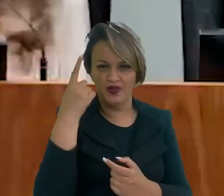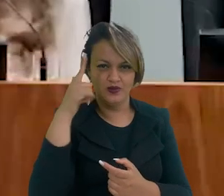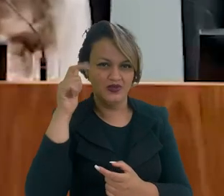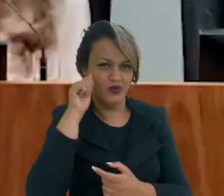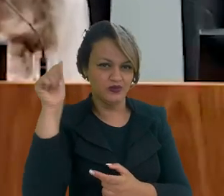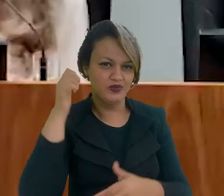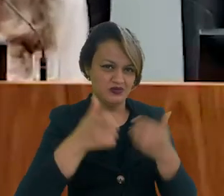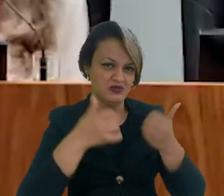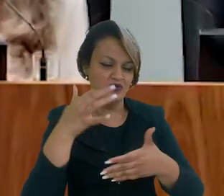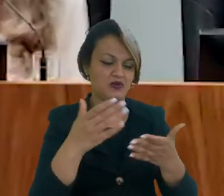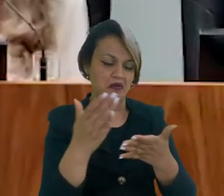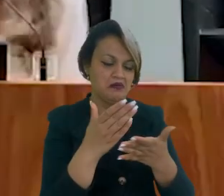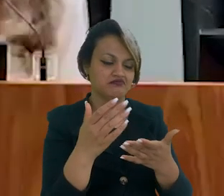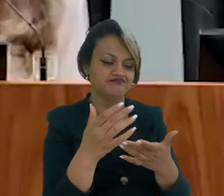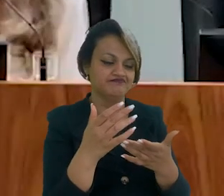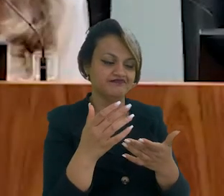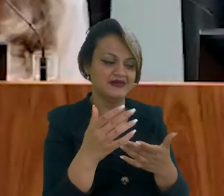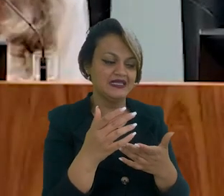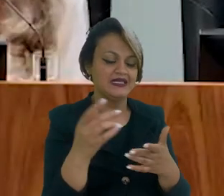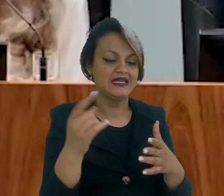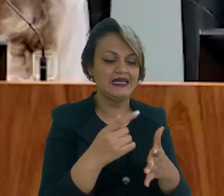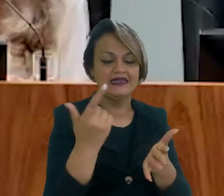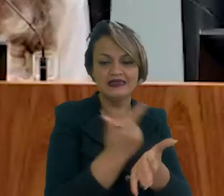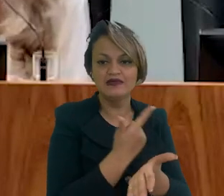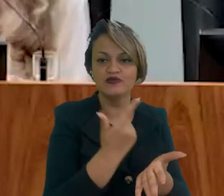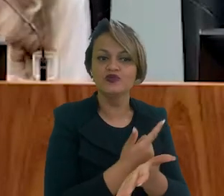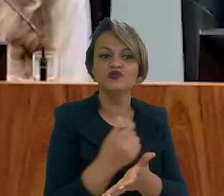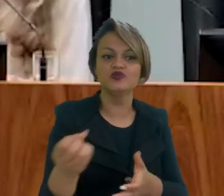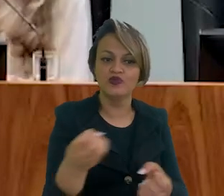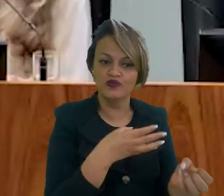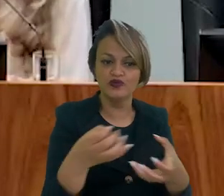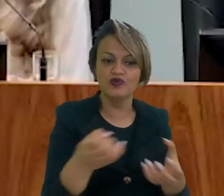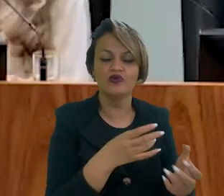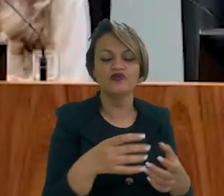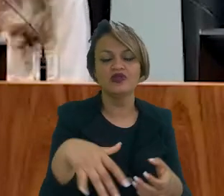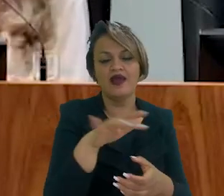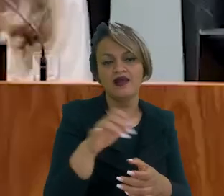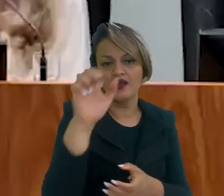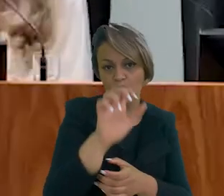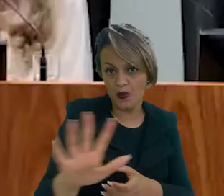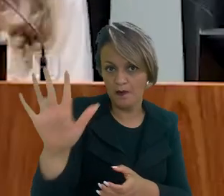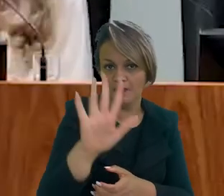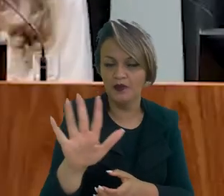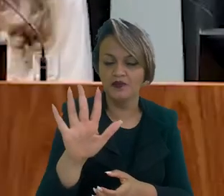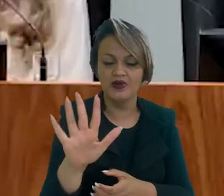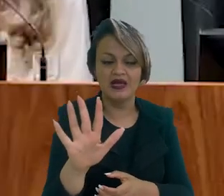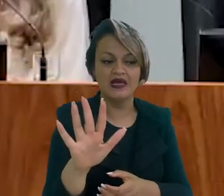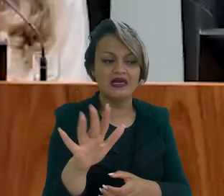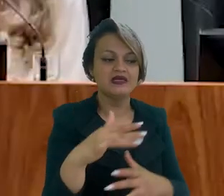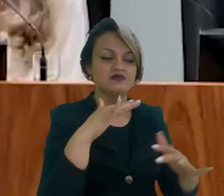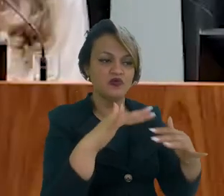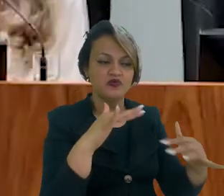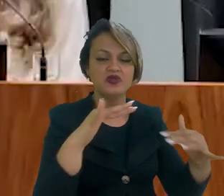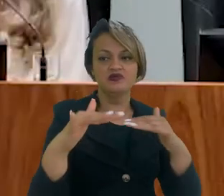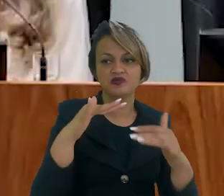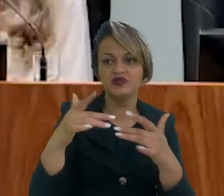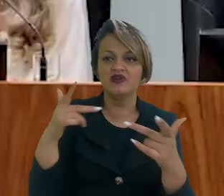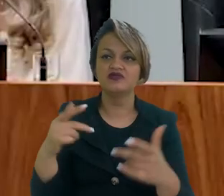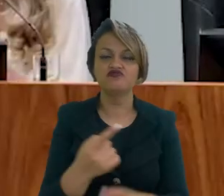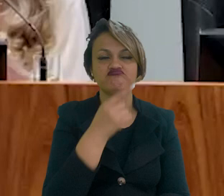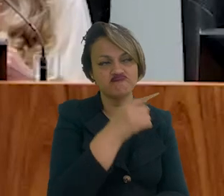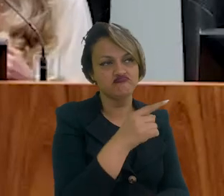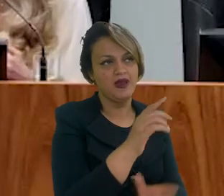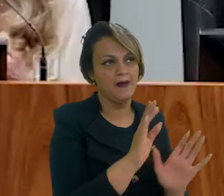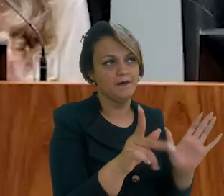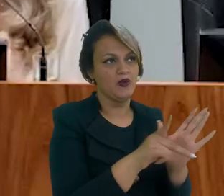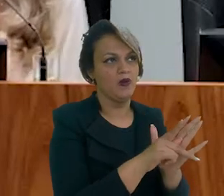afetado quer dizer o próprio vinte anos chorou ou ele menciona isso em algumas passagens e os novos livros principalmente de